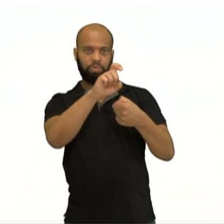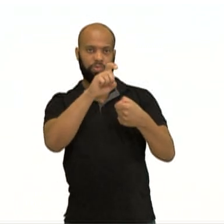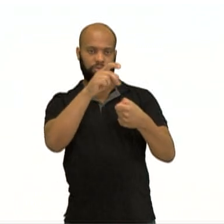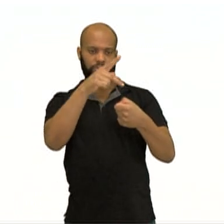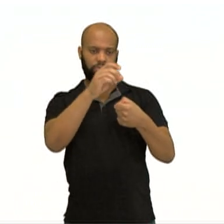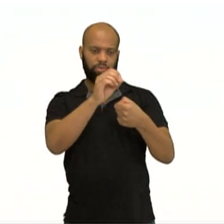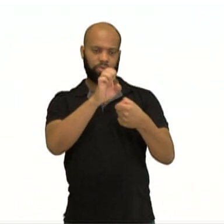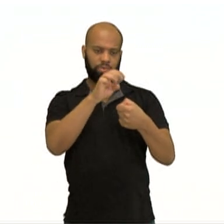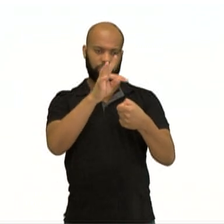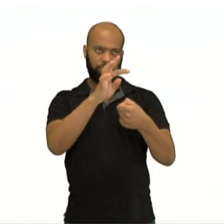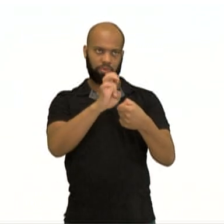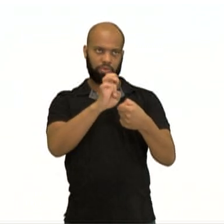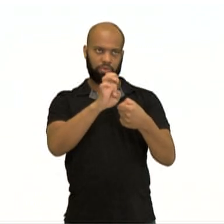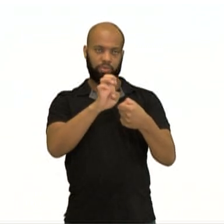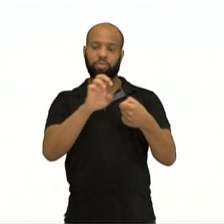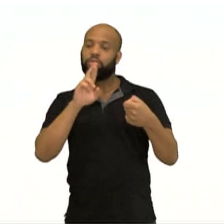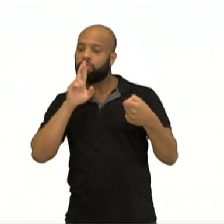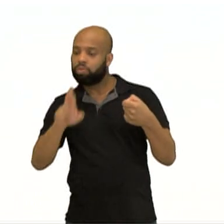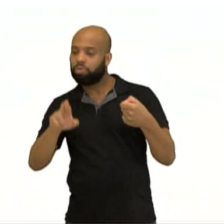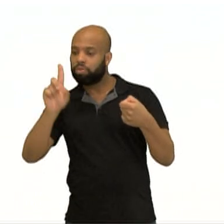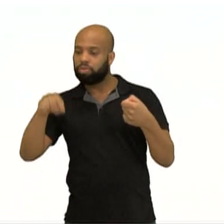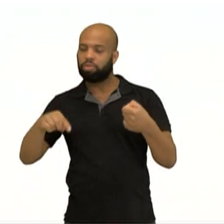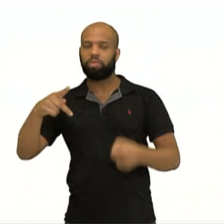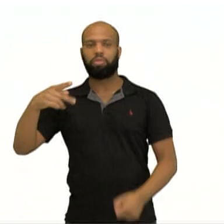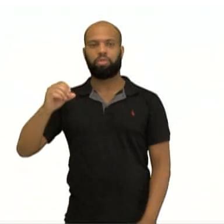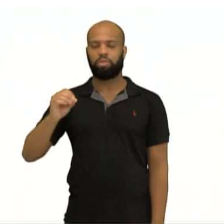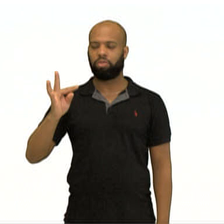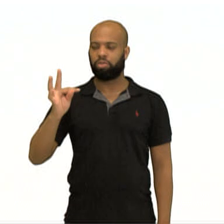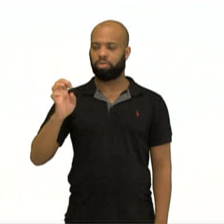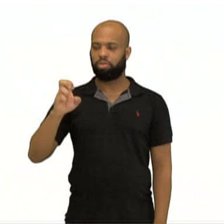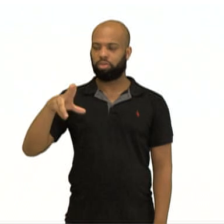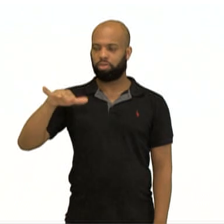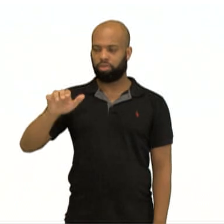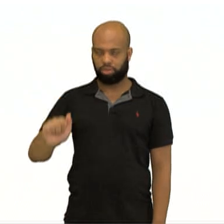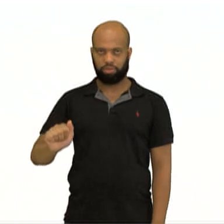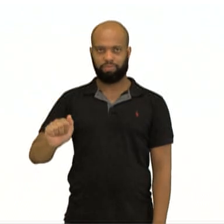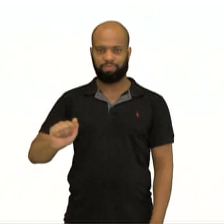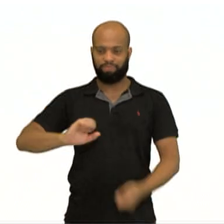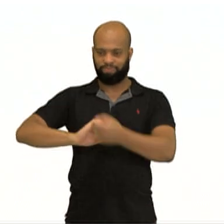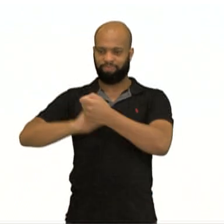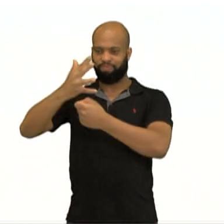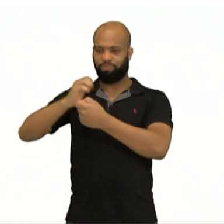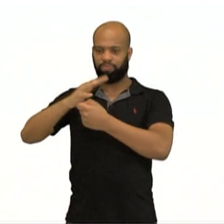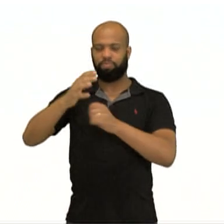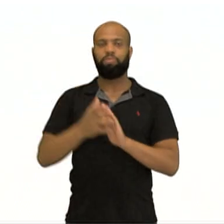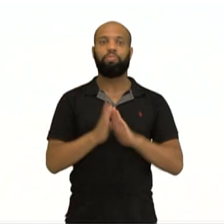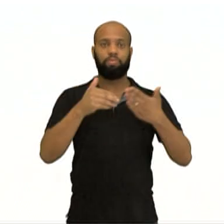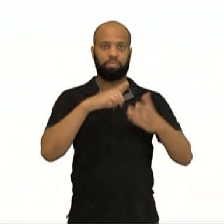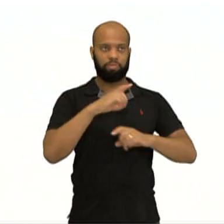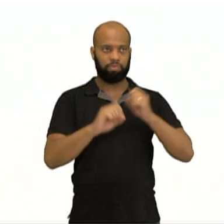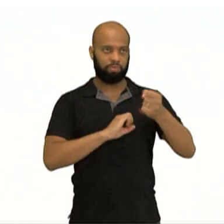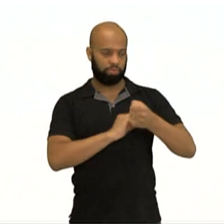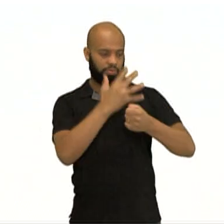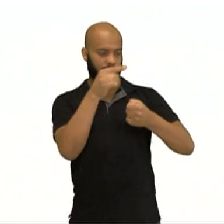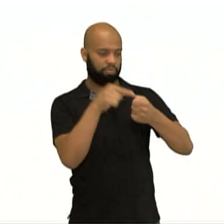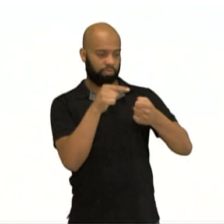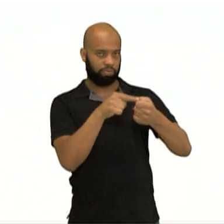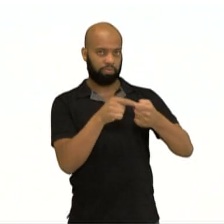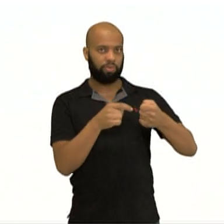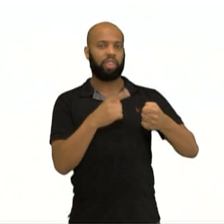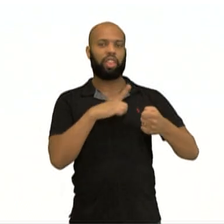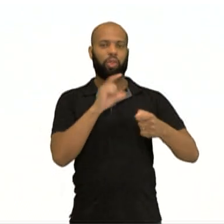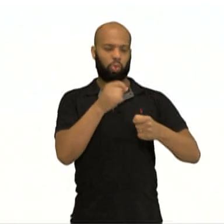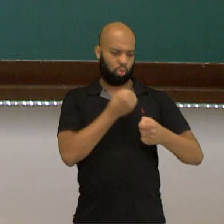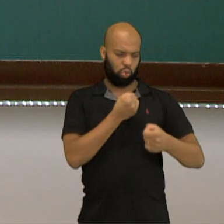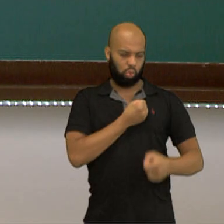de expoente. E o resultado é chamado de potência. Então, base é o fator que se repete. Por quê? Porque